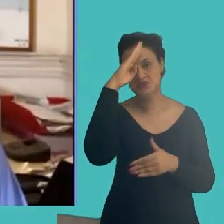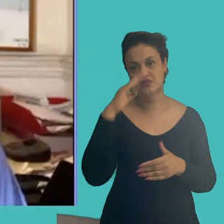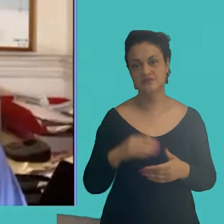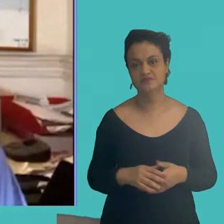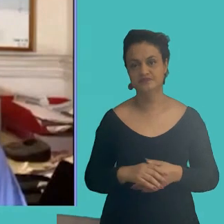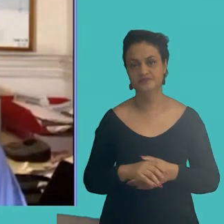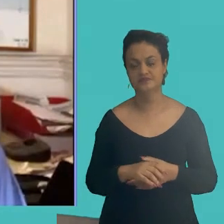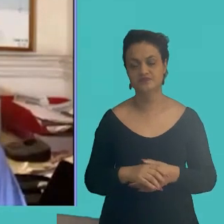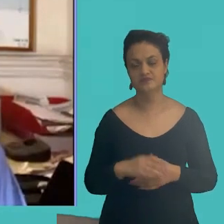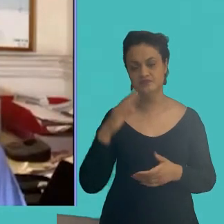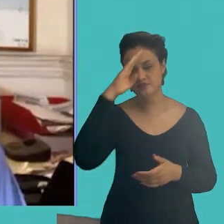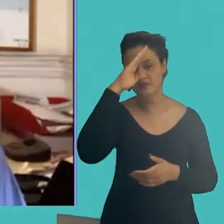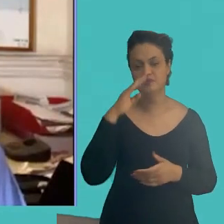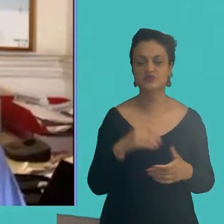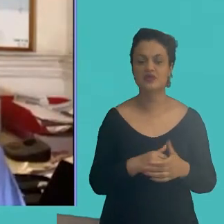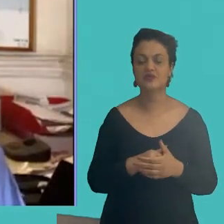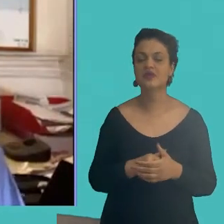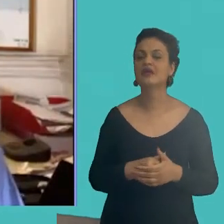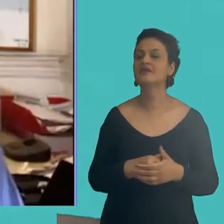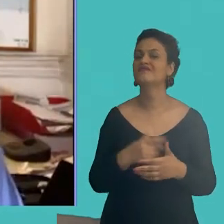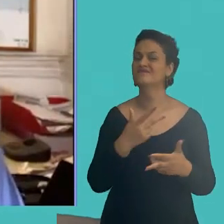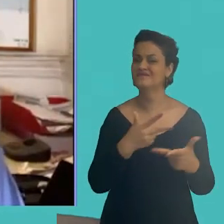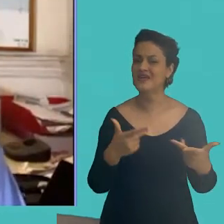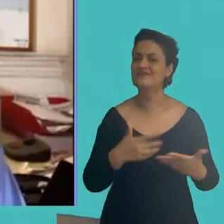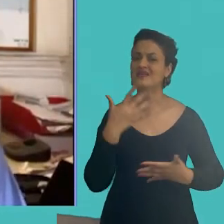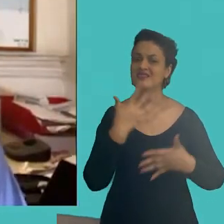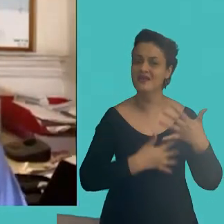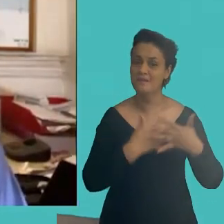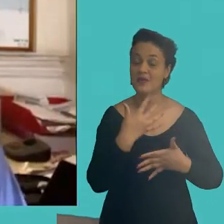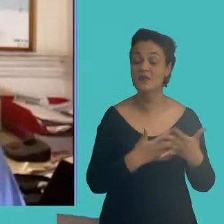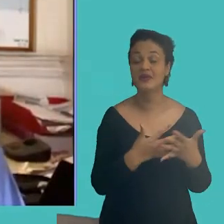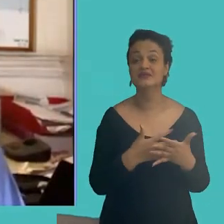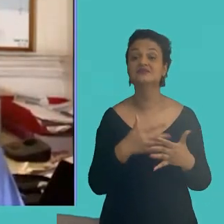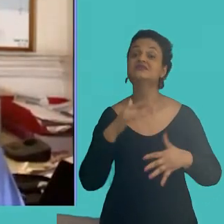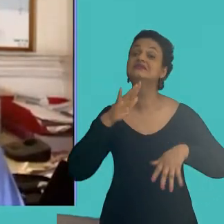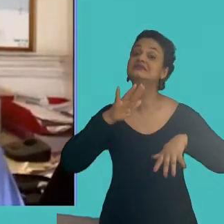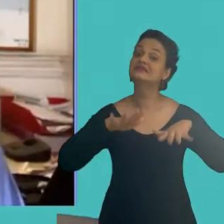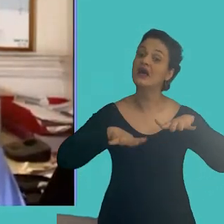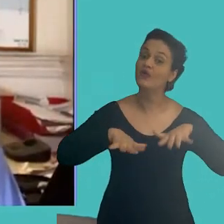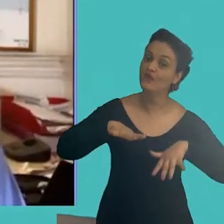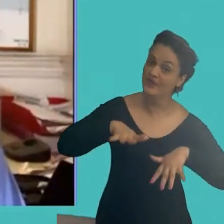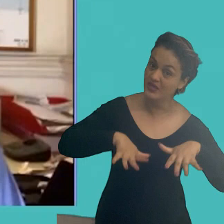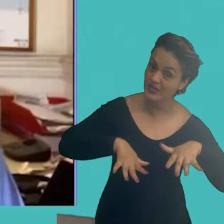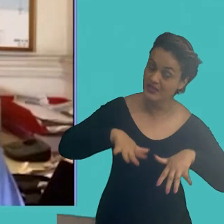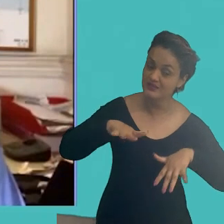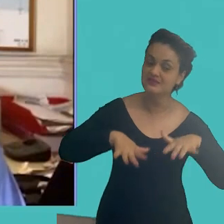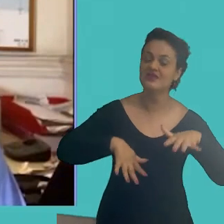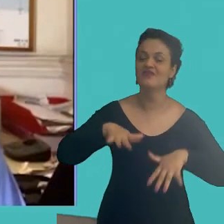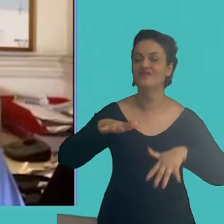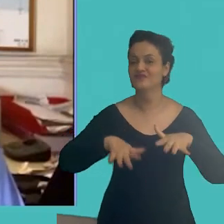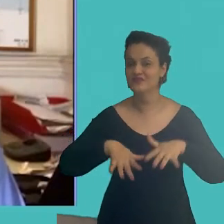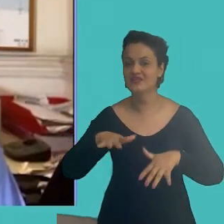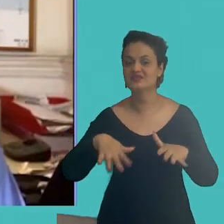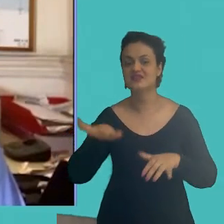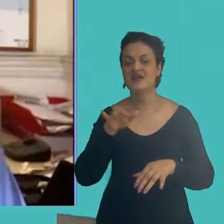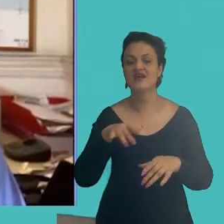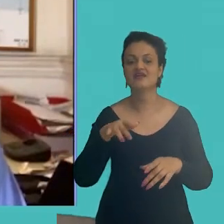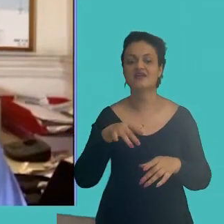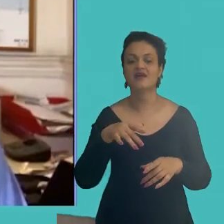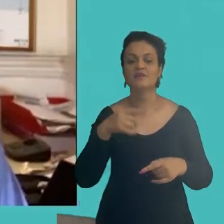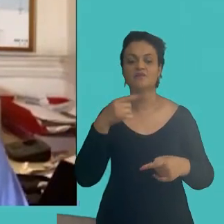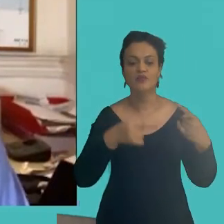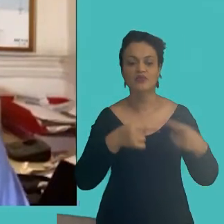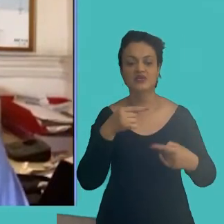Prejudicaram ele sensivelmente e possivelmente tornam a situação político-eleitoral dele próxima do